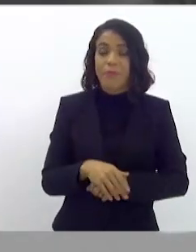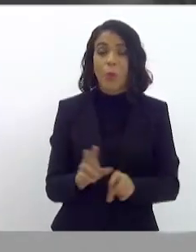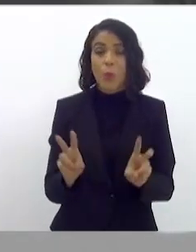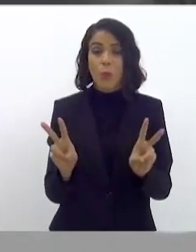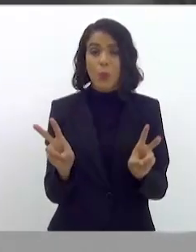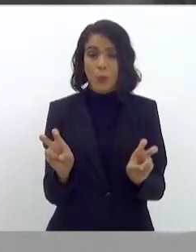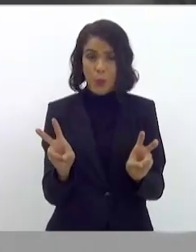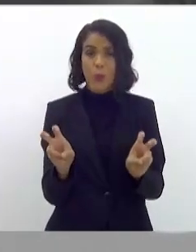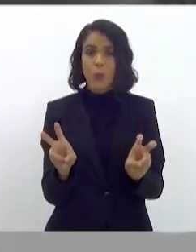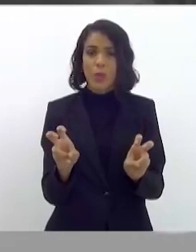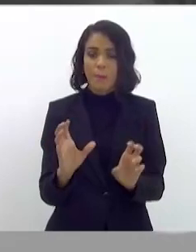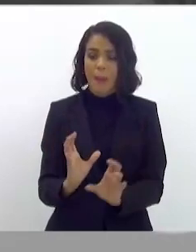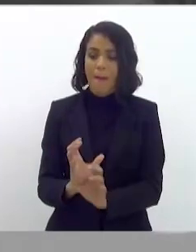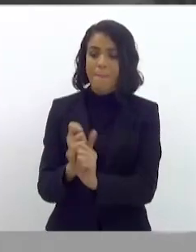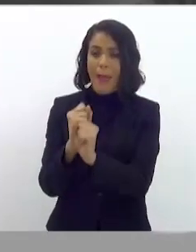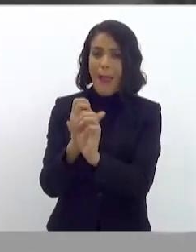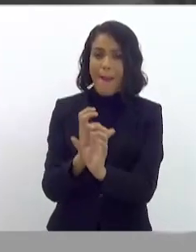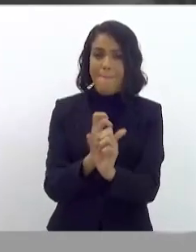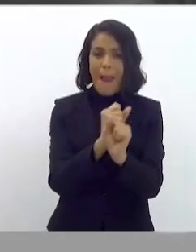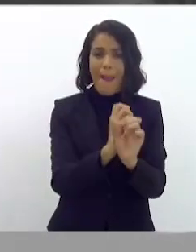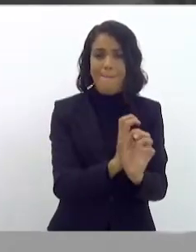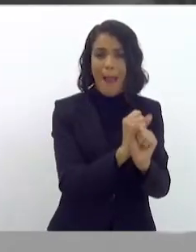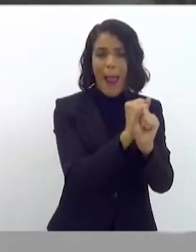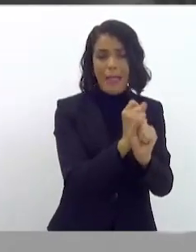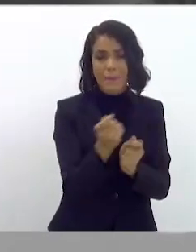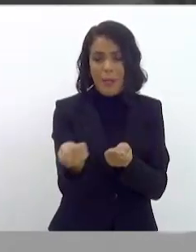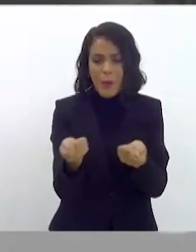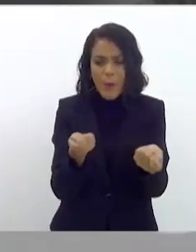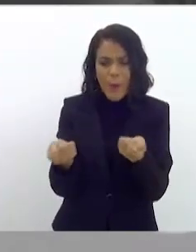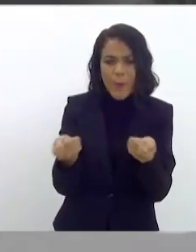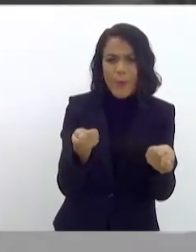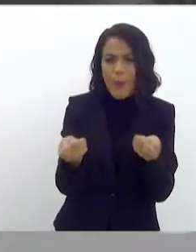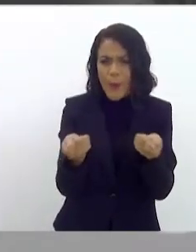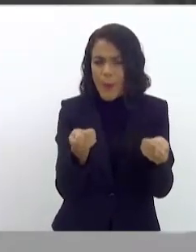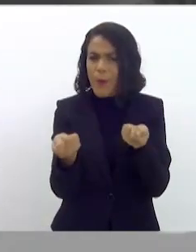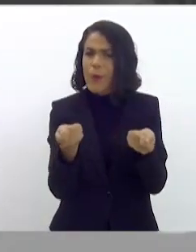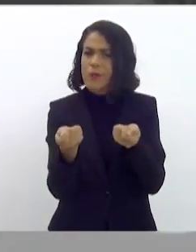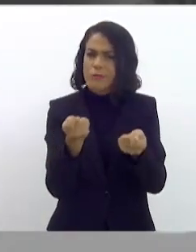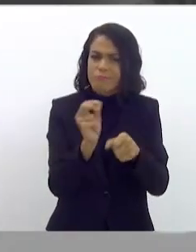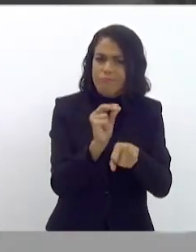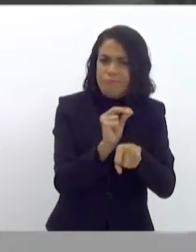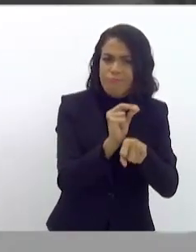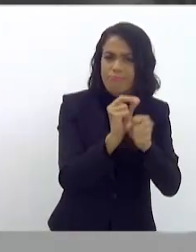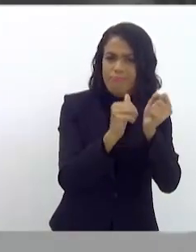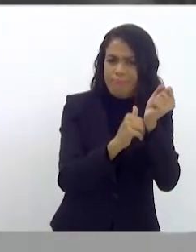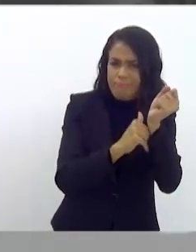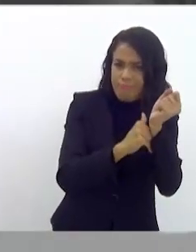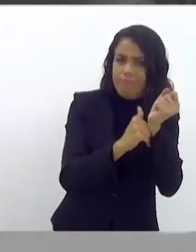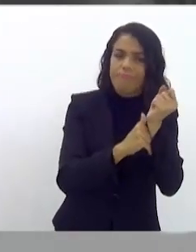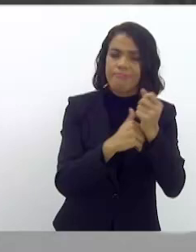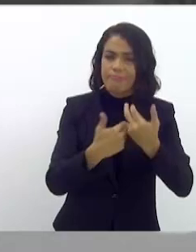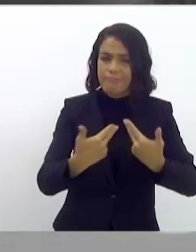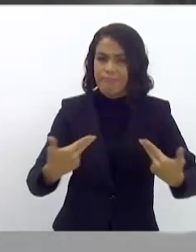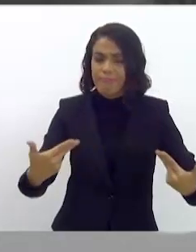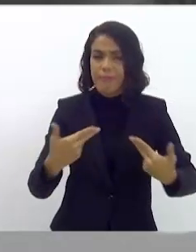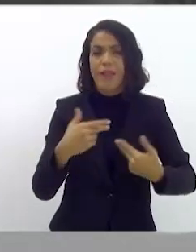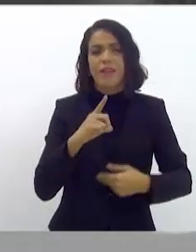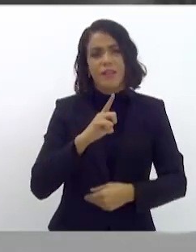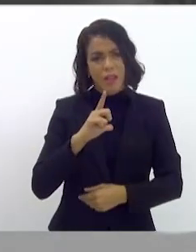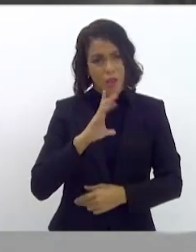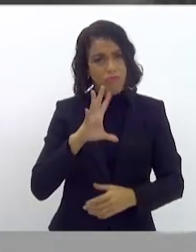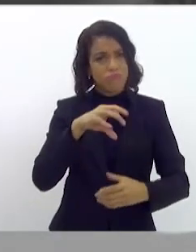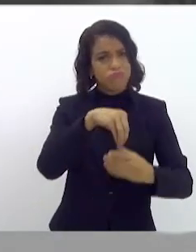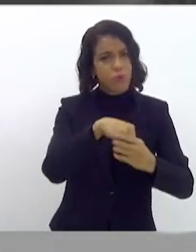tema de dados, do cuidado, controle e conservação dos dados, eu me insiro num GT, um grupo de